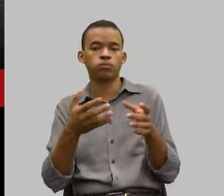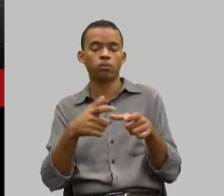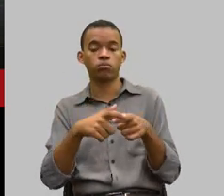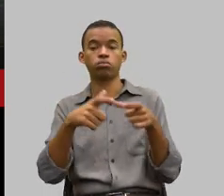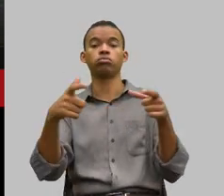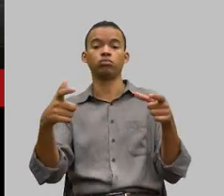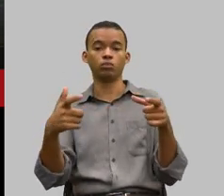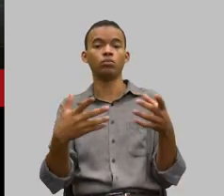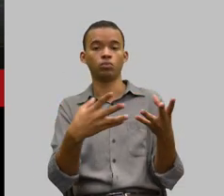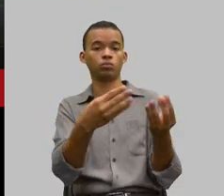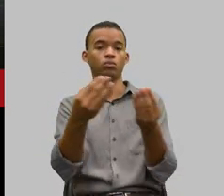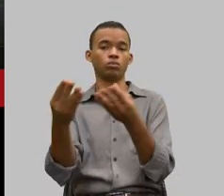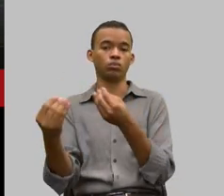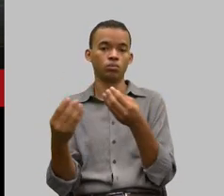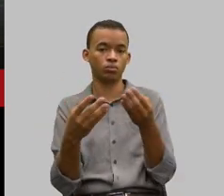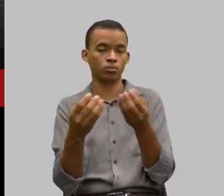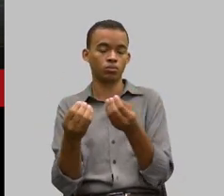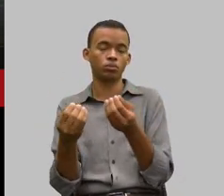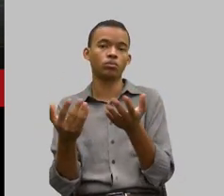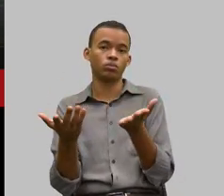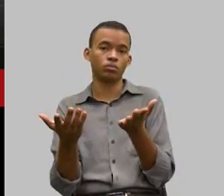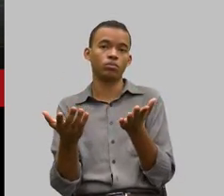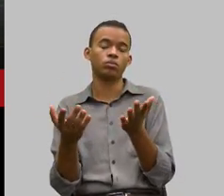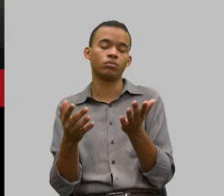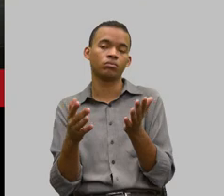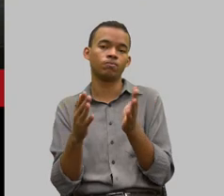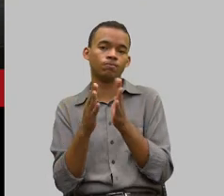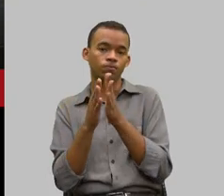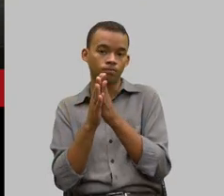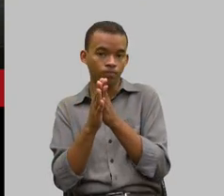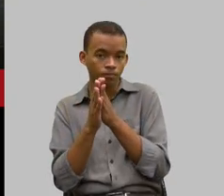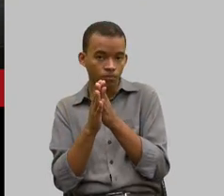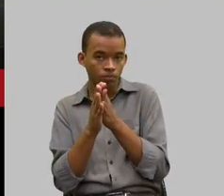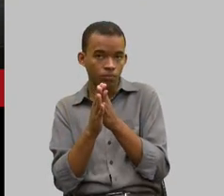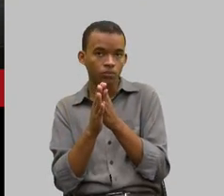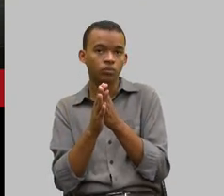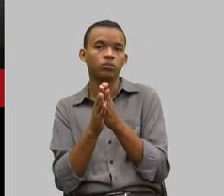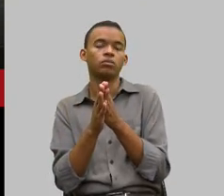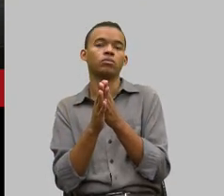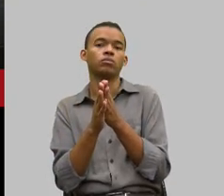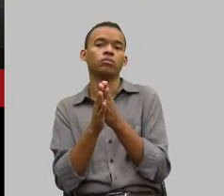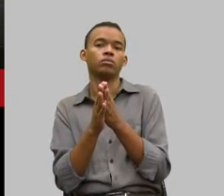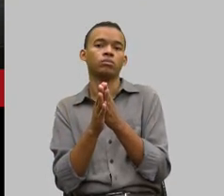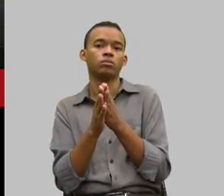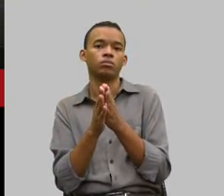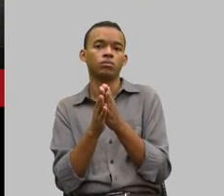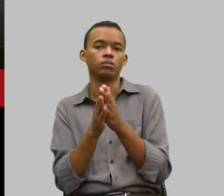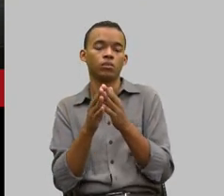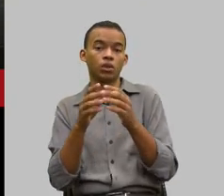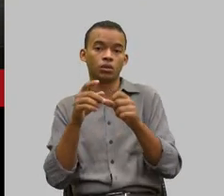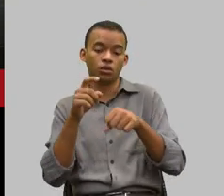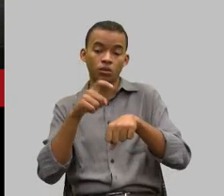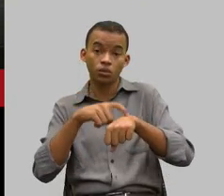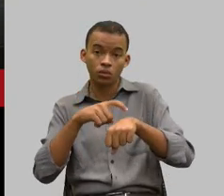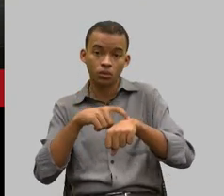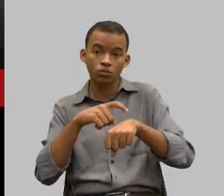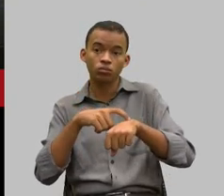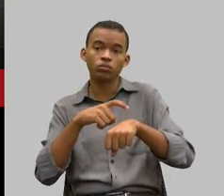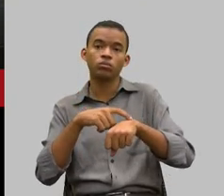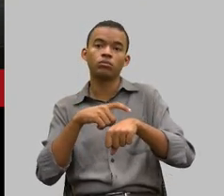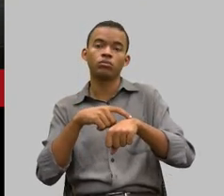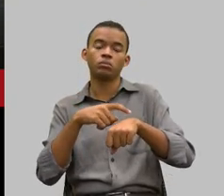gostaríamos que esse horário pudesse ser observado da melhor forma